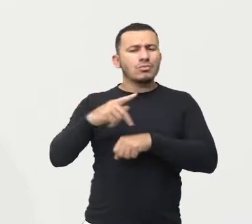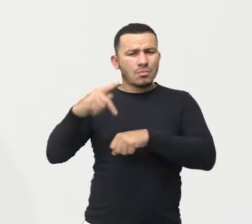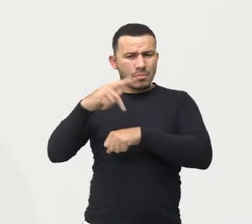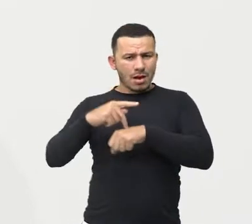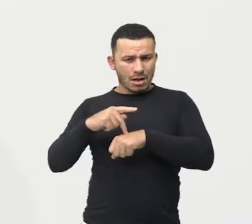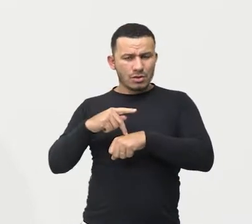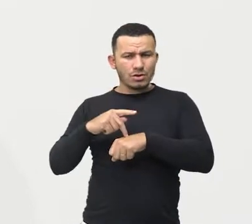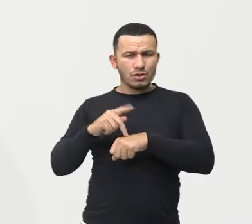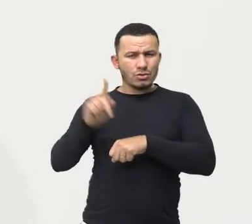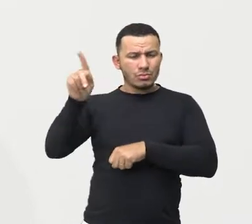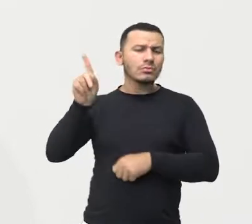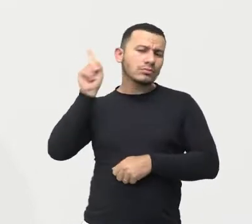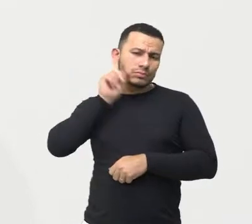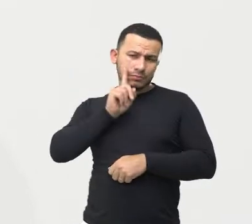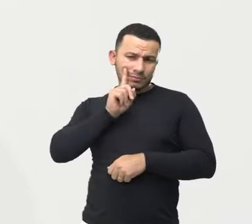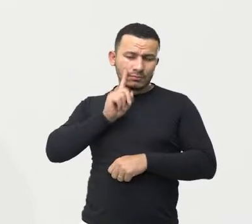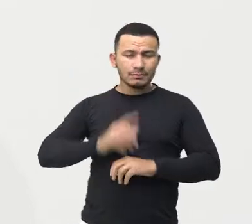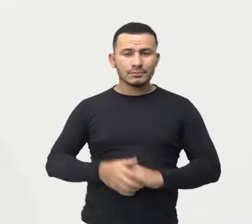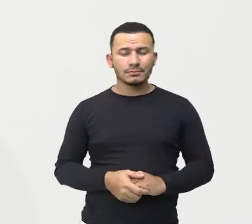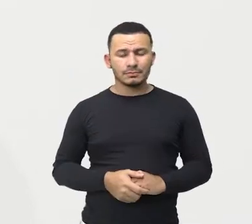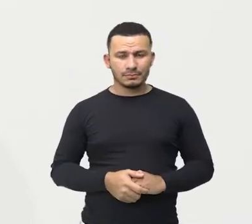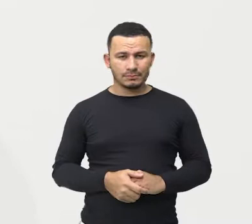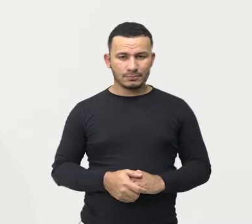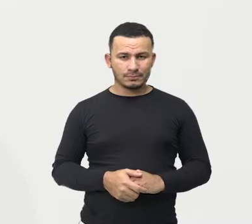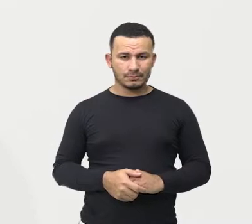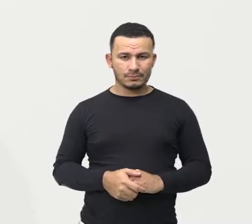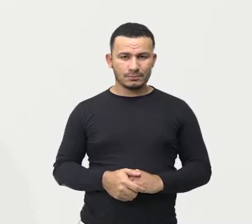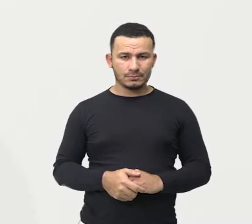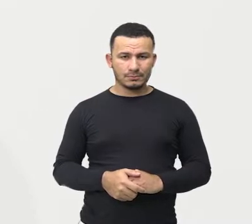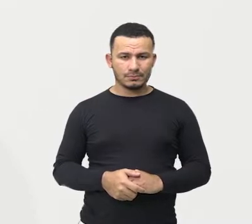de Wyoming, nos Estados Unidos.